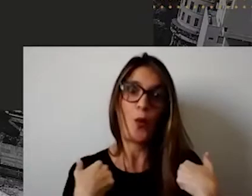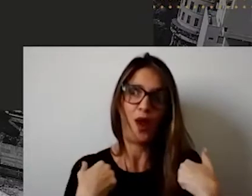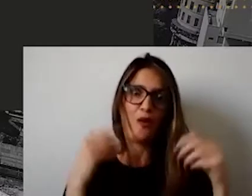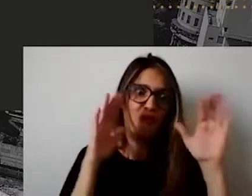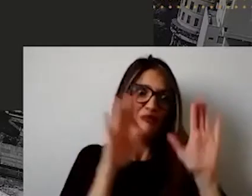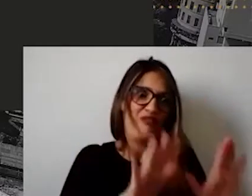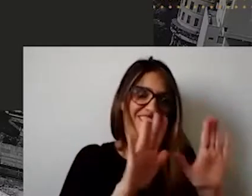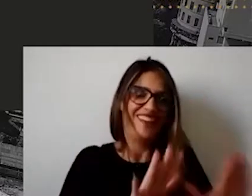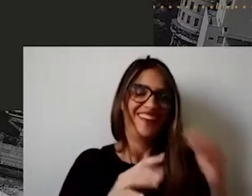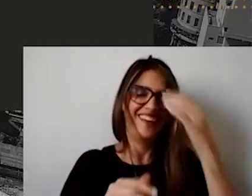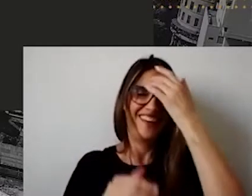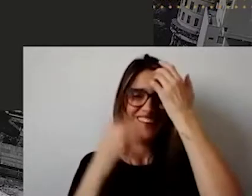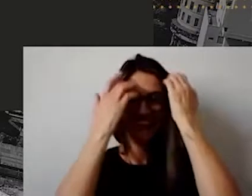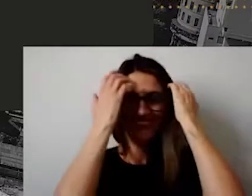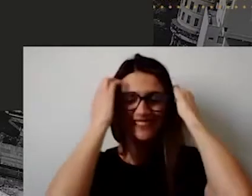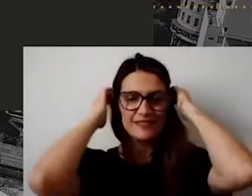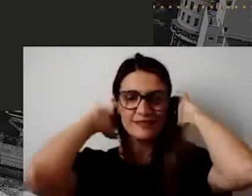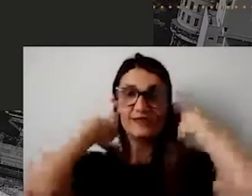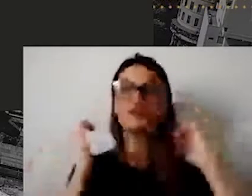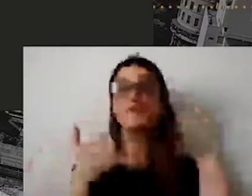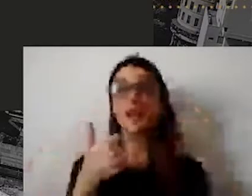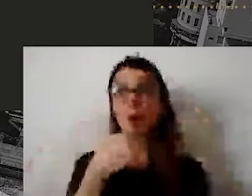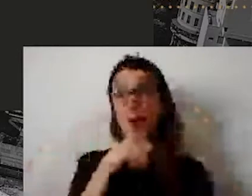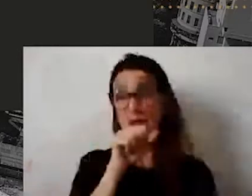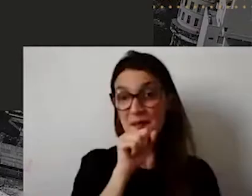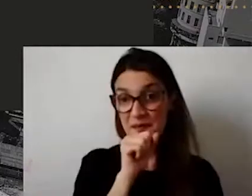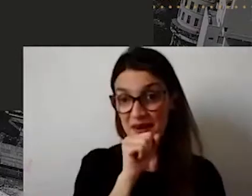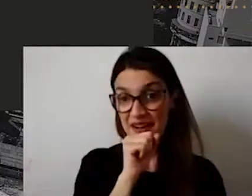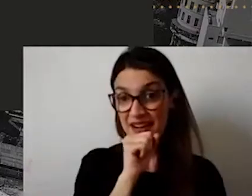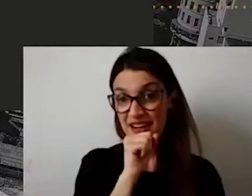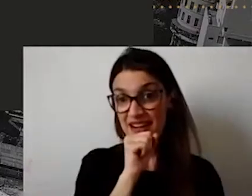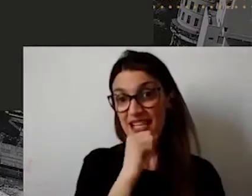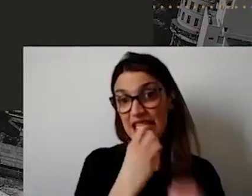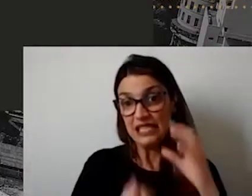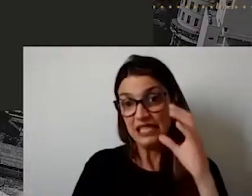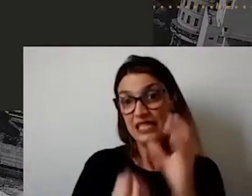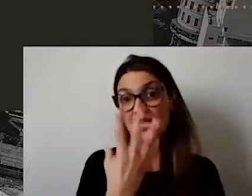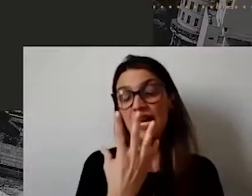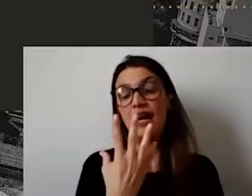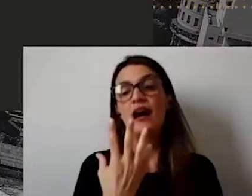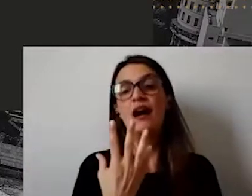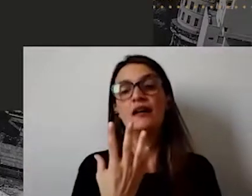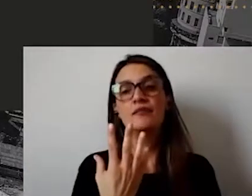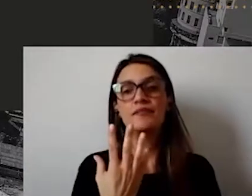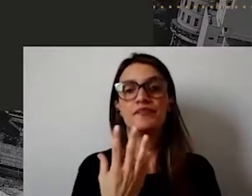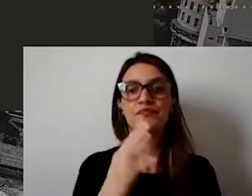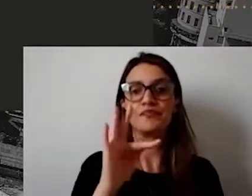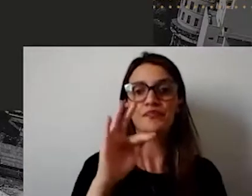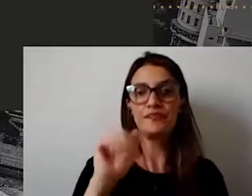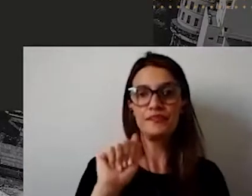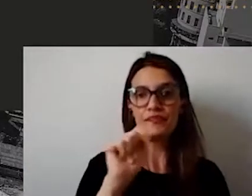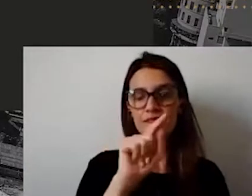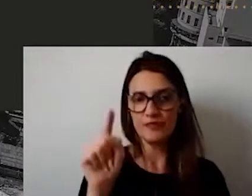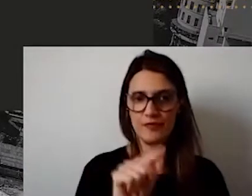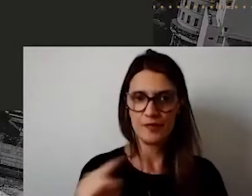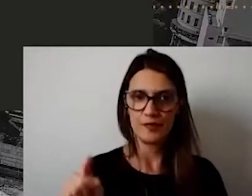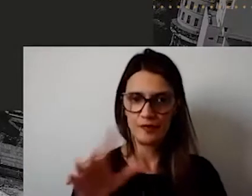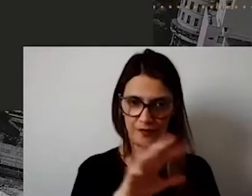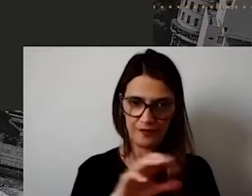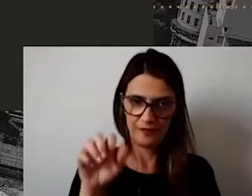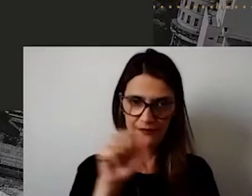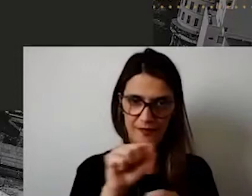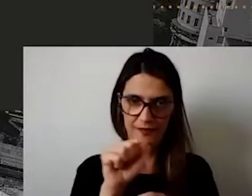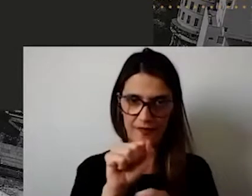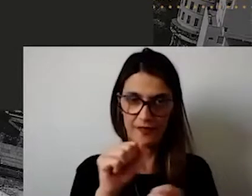mãe. E aí surgiu a ideia de criar a fundação e criamos a FAES, a Fundação Amazônia Sustentável. Eu já está com